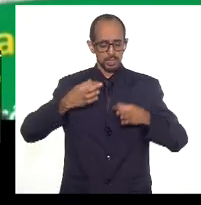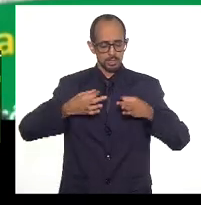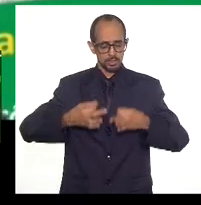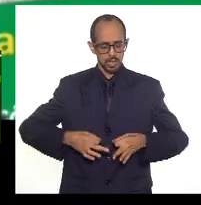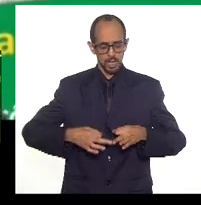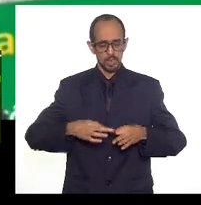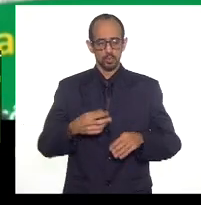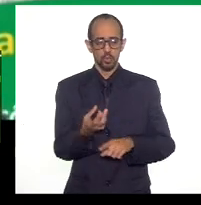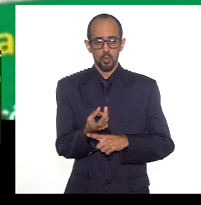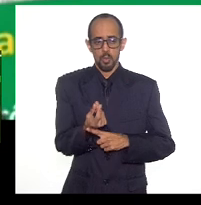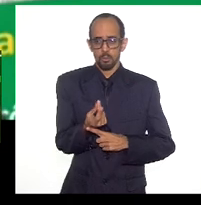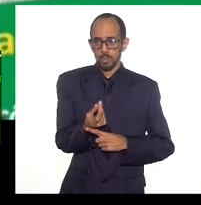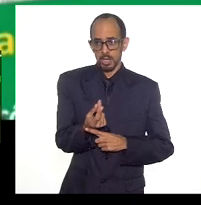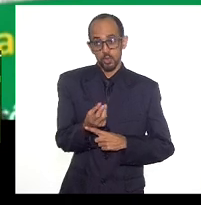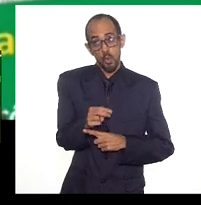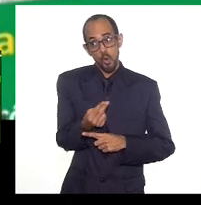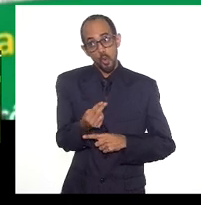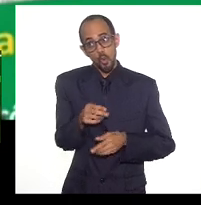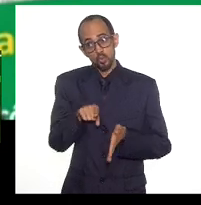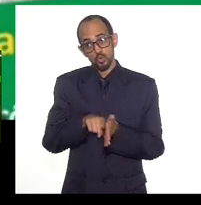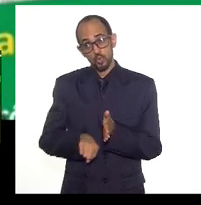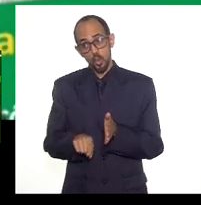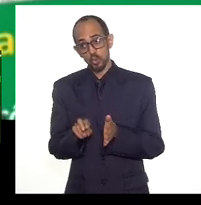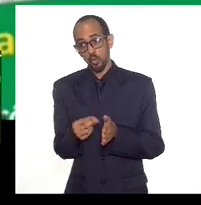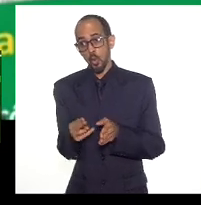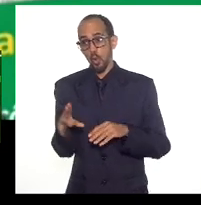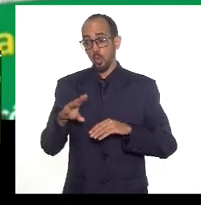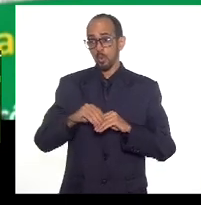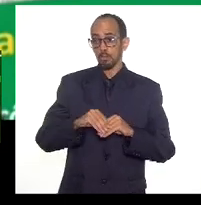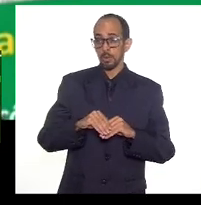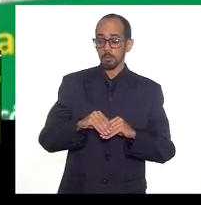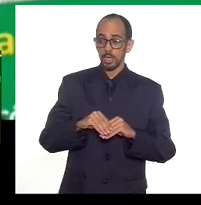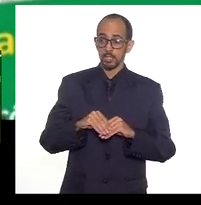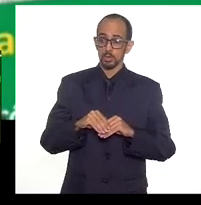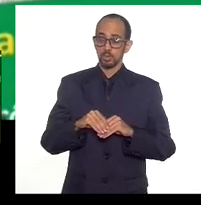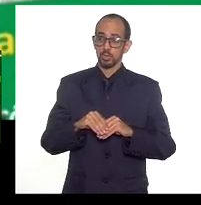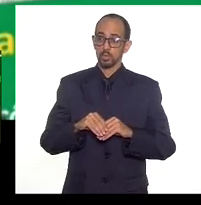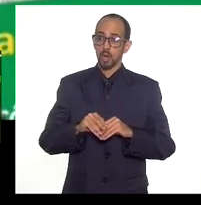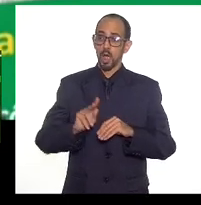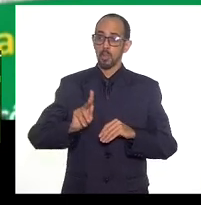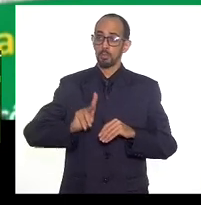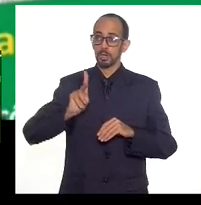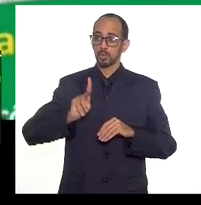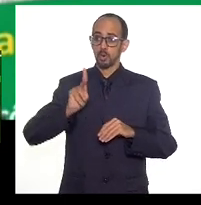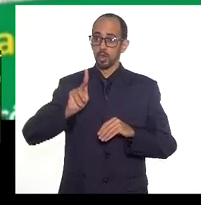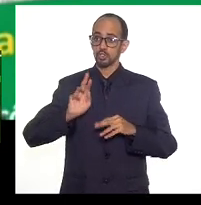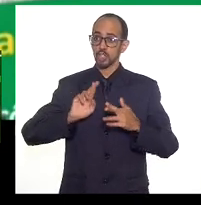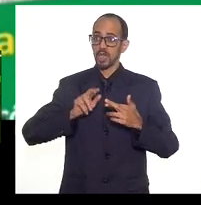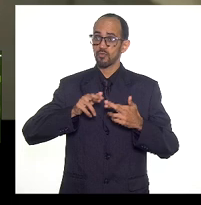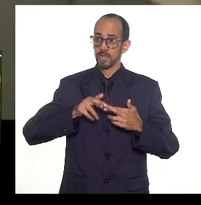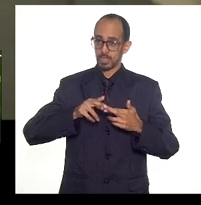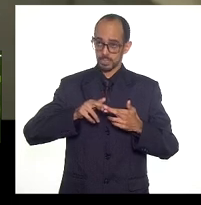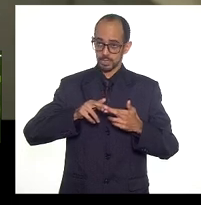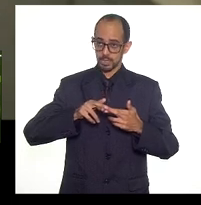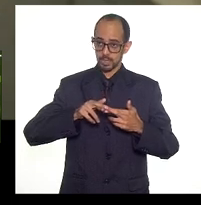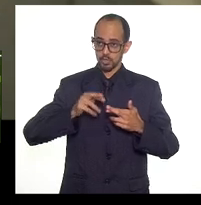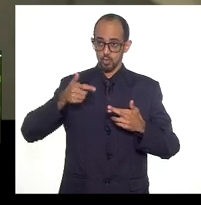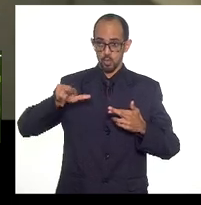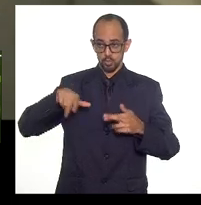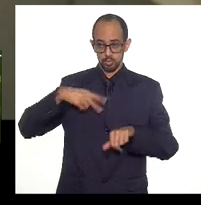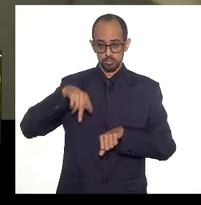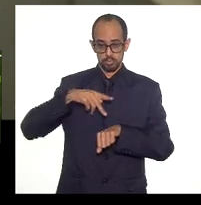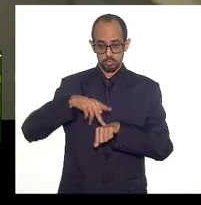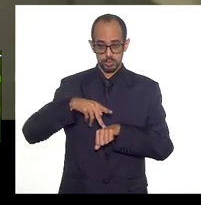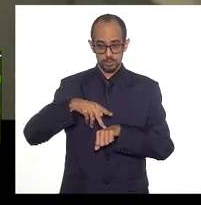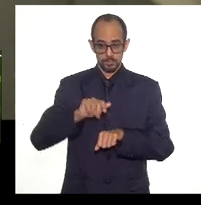um desconto ou um ágio em relação ao petróleo de referência, ao Brent. Então, se eu chegar ali em helicóptero,